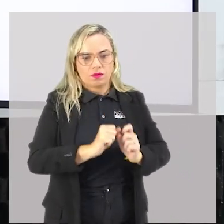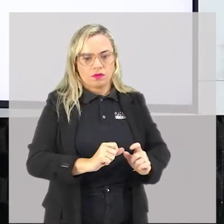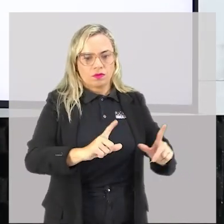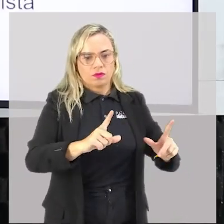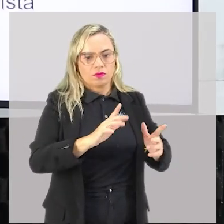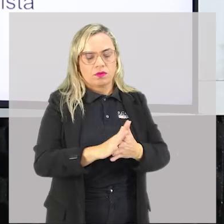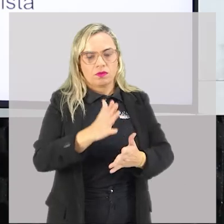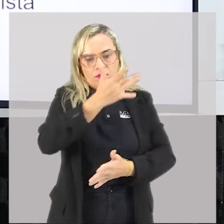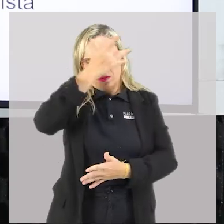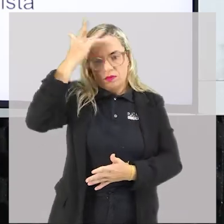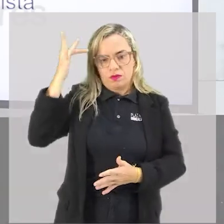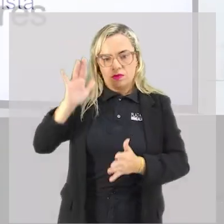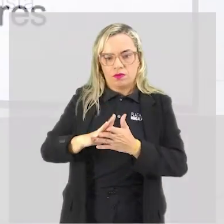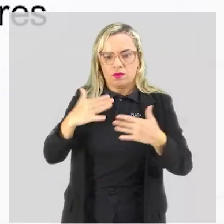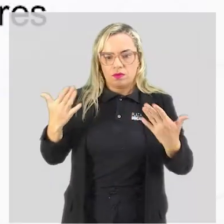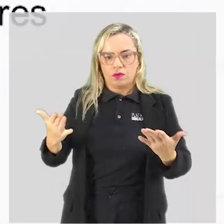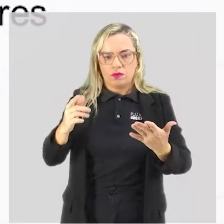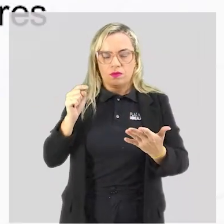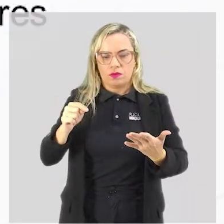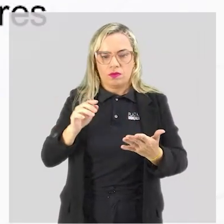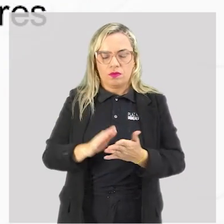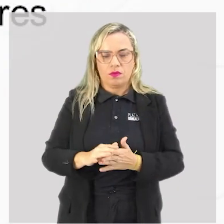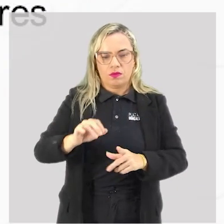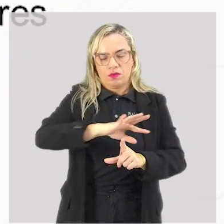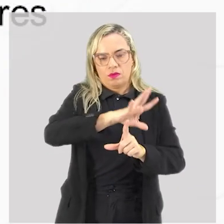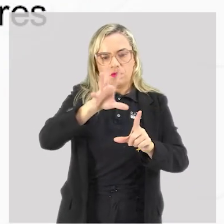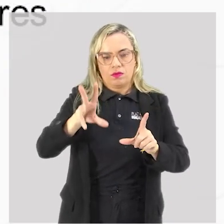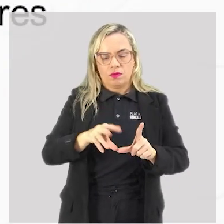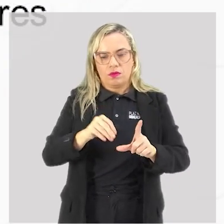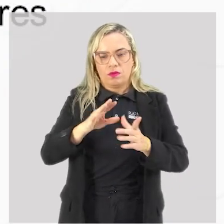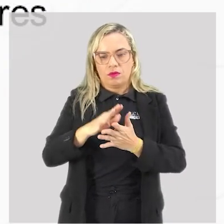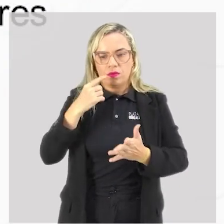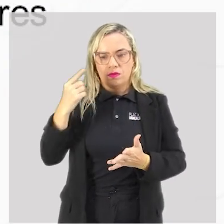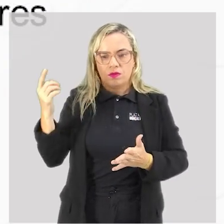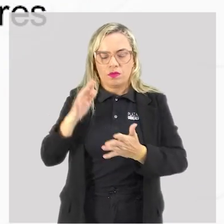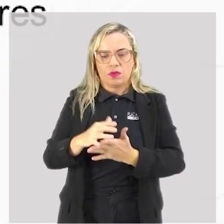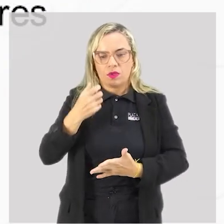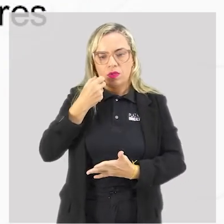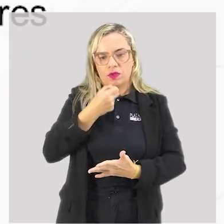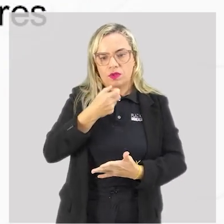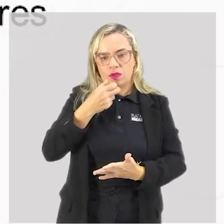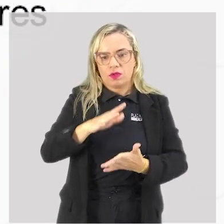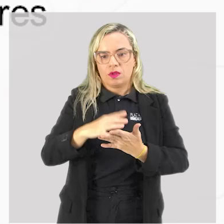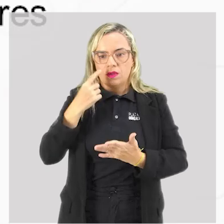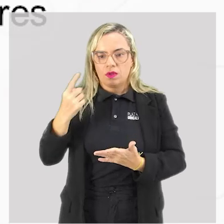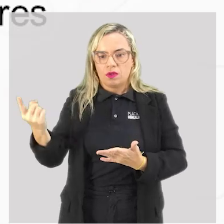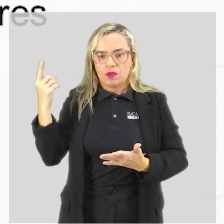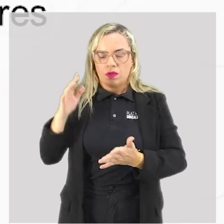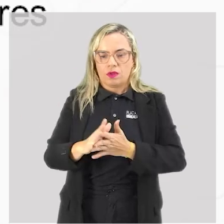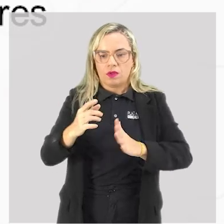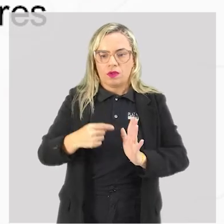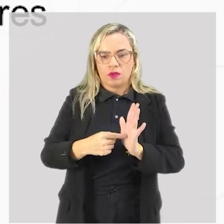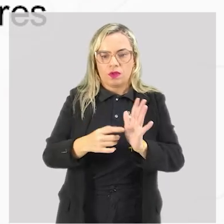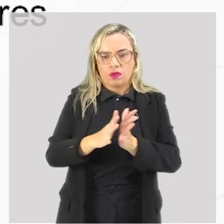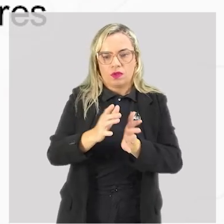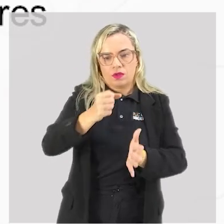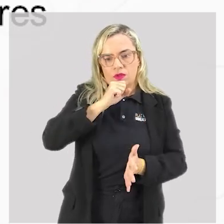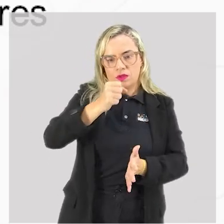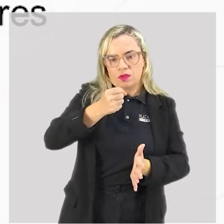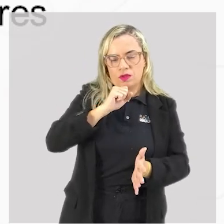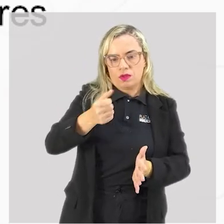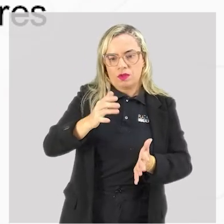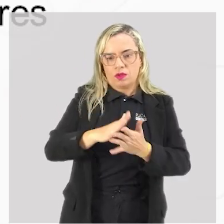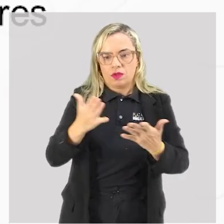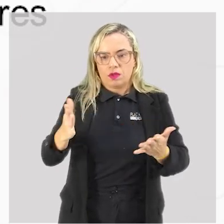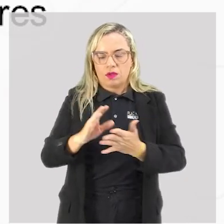tem uma pessoa e é um cartoon, né? O cartoon normalmente trata de humor. O cartoon apresenta uma situação de entrevista de painel entre